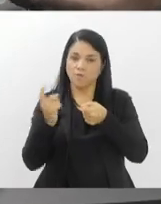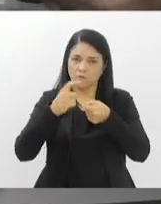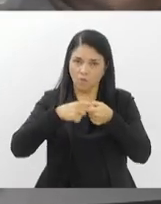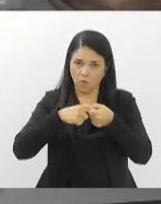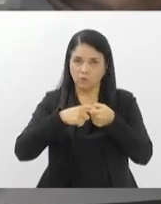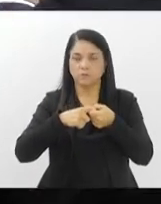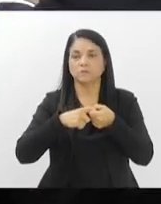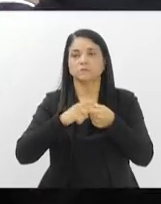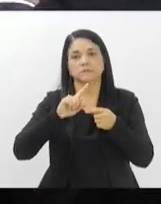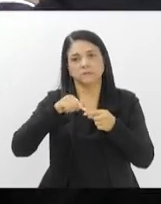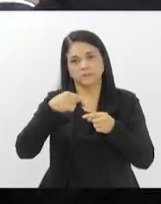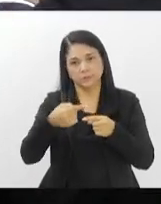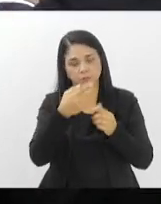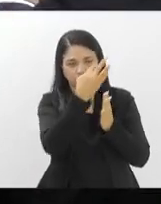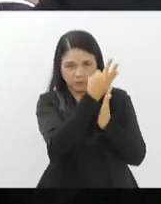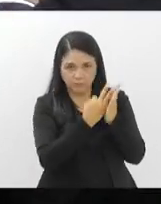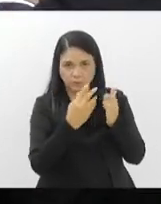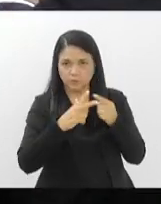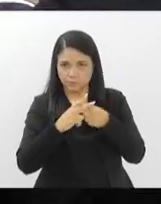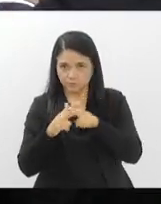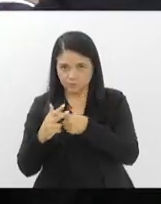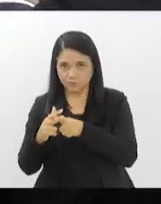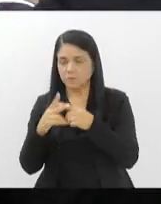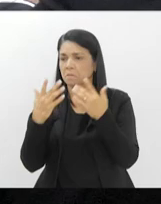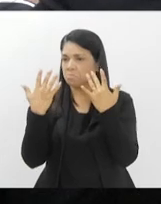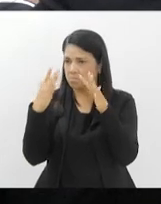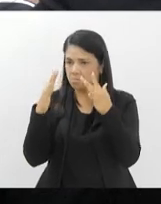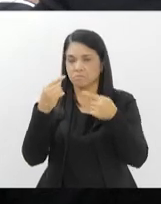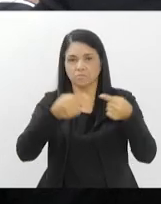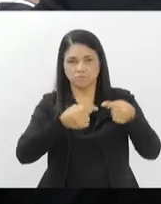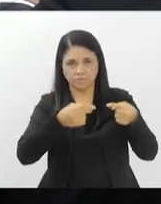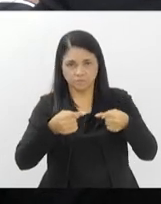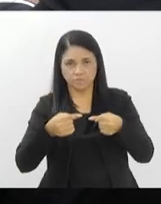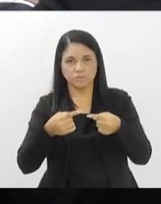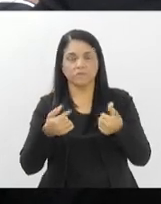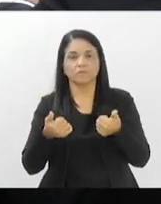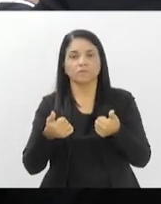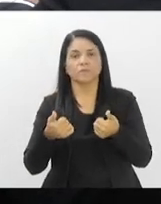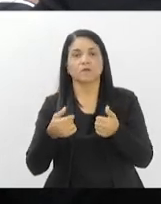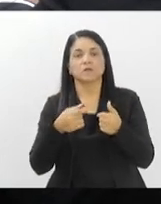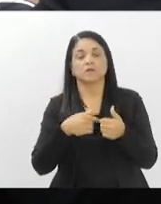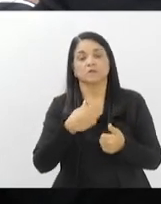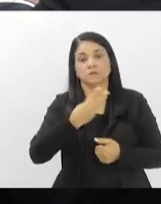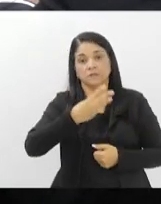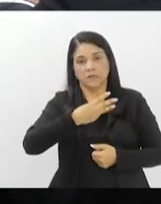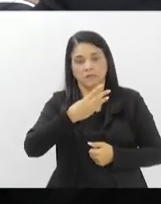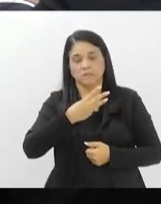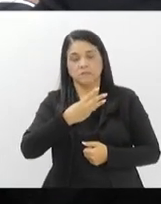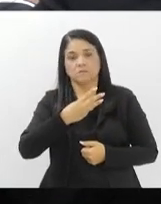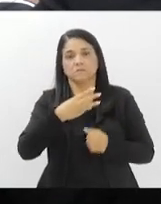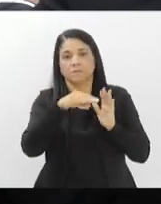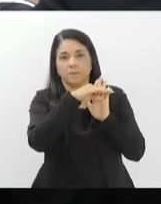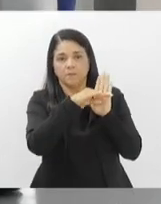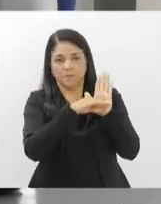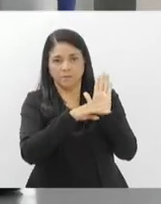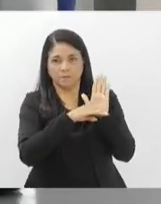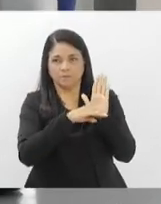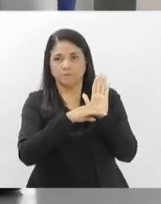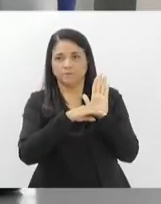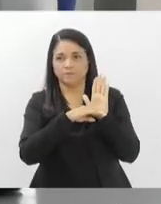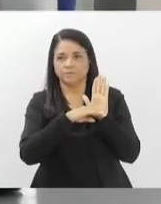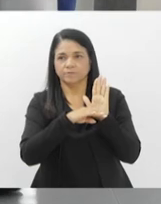projeto importante. Parabenizar a todos pela discussão. Eu passo ao item 3 da pauta. Na